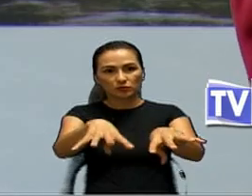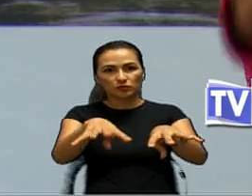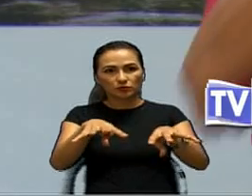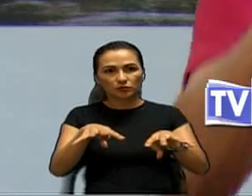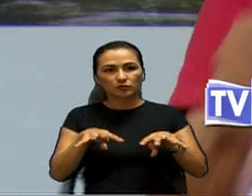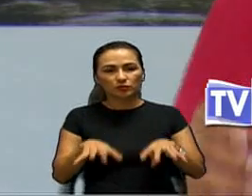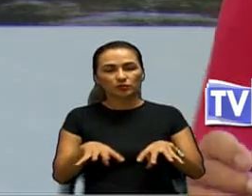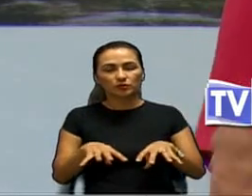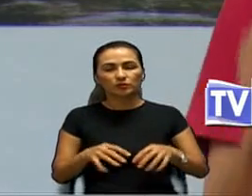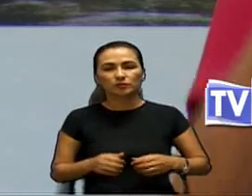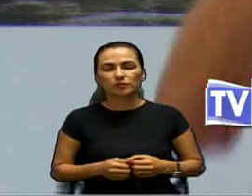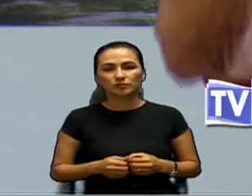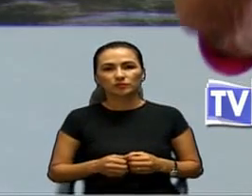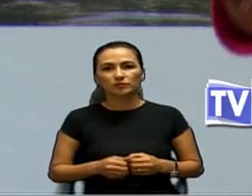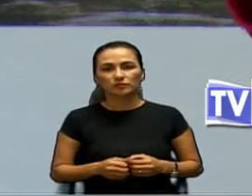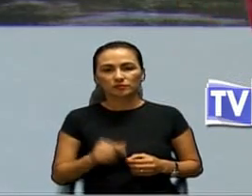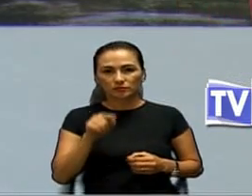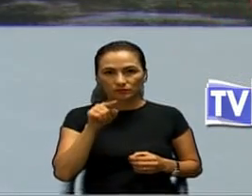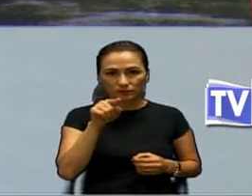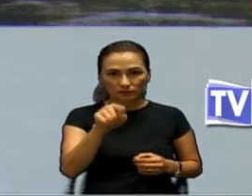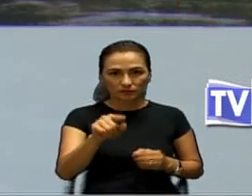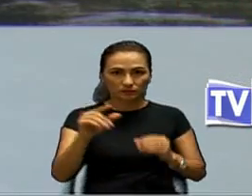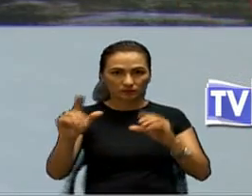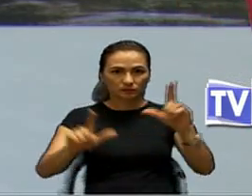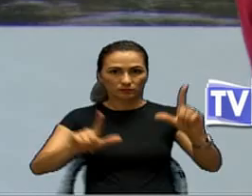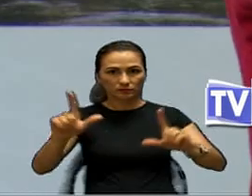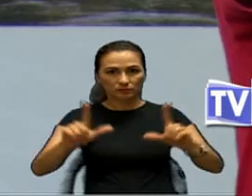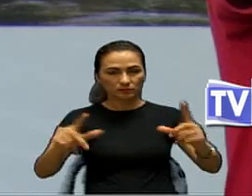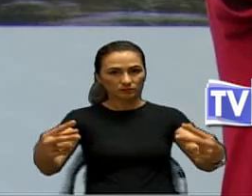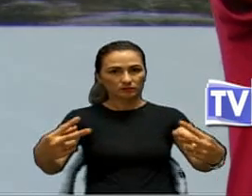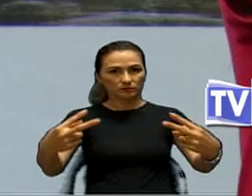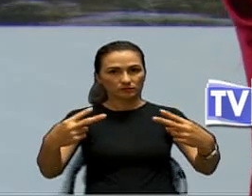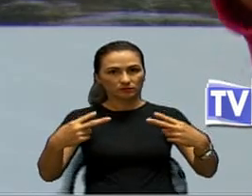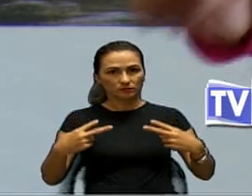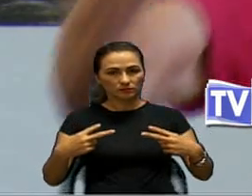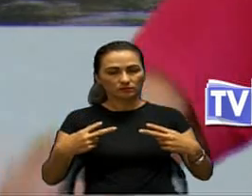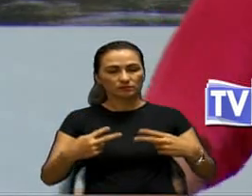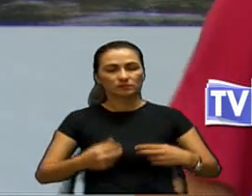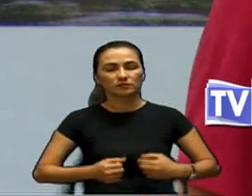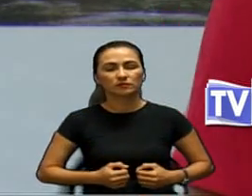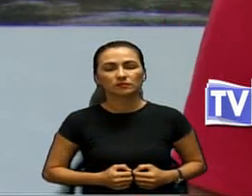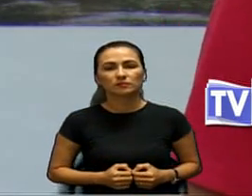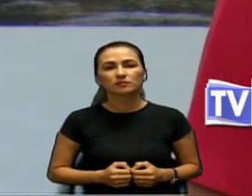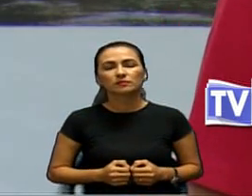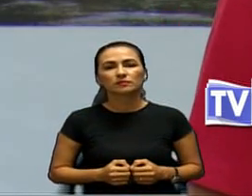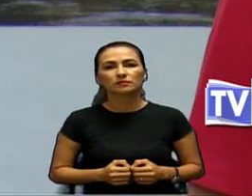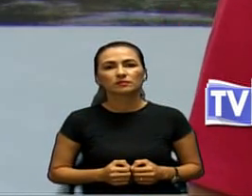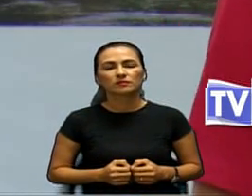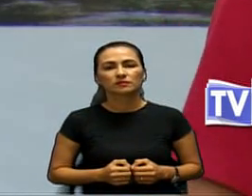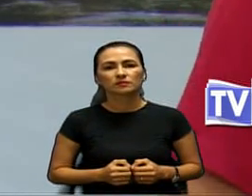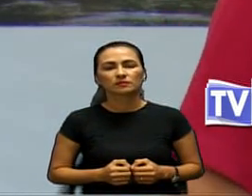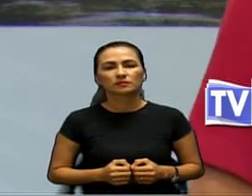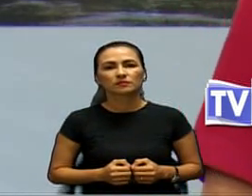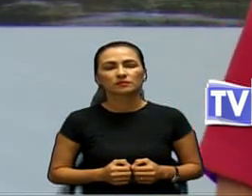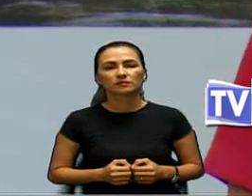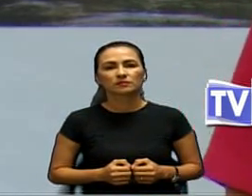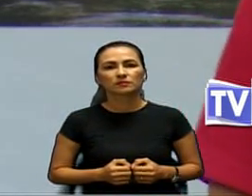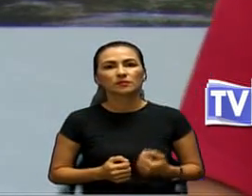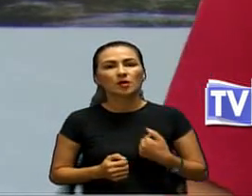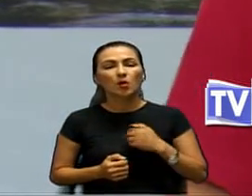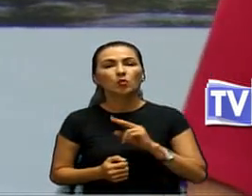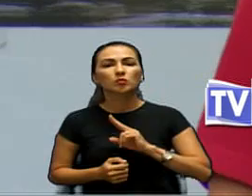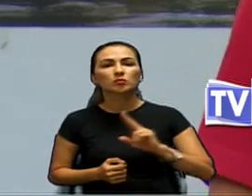plateia e a você, telespectador e telespectadora, que estão nos assistindo. Meu nome